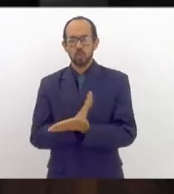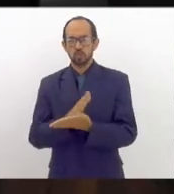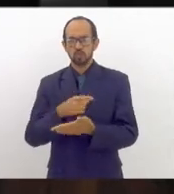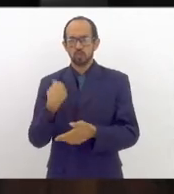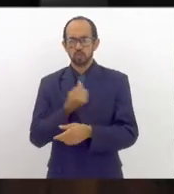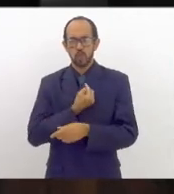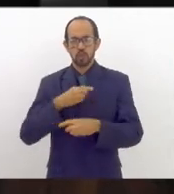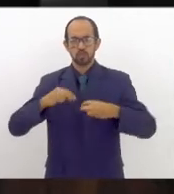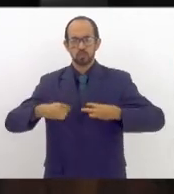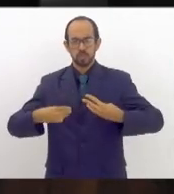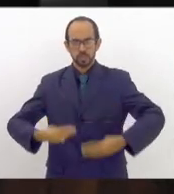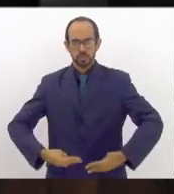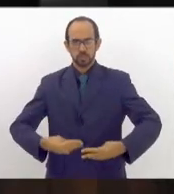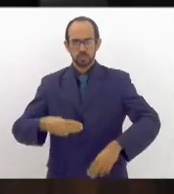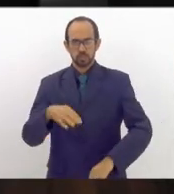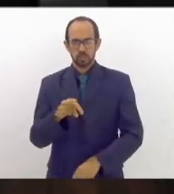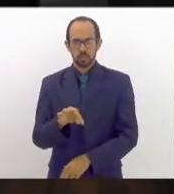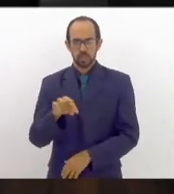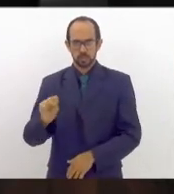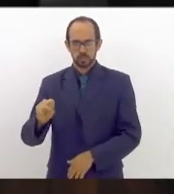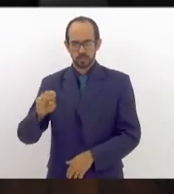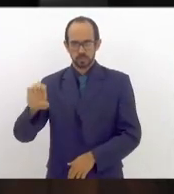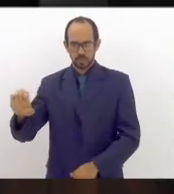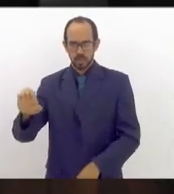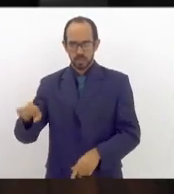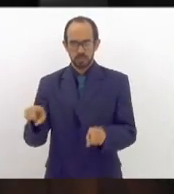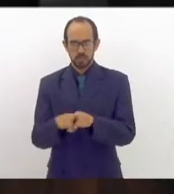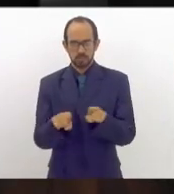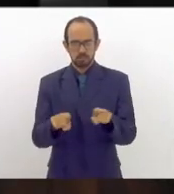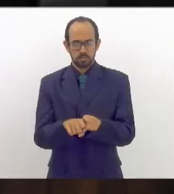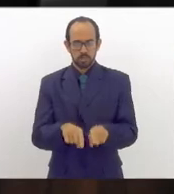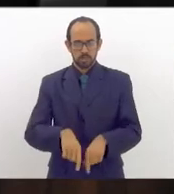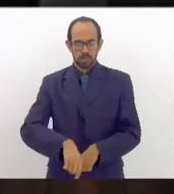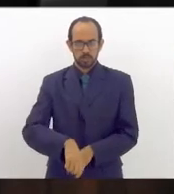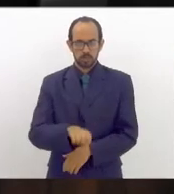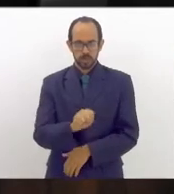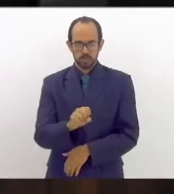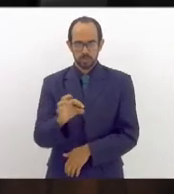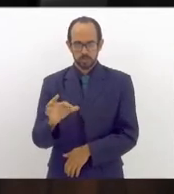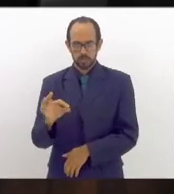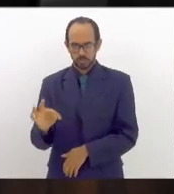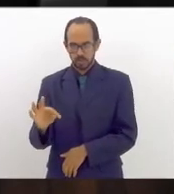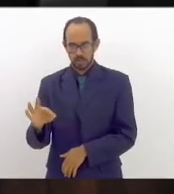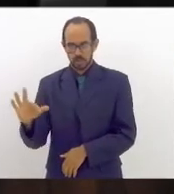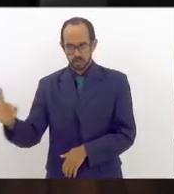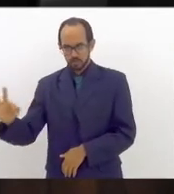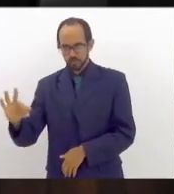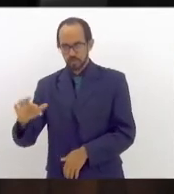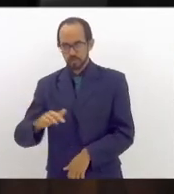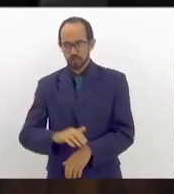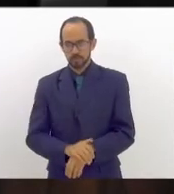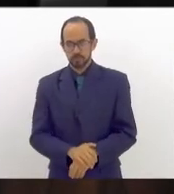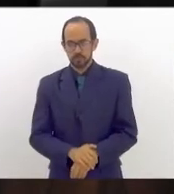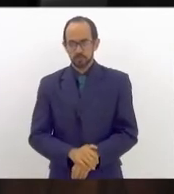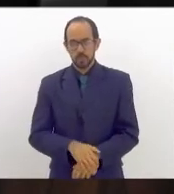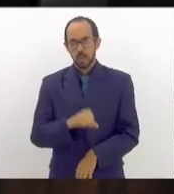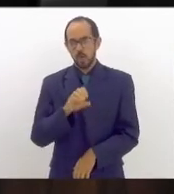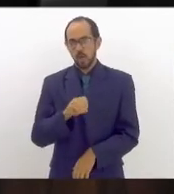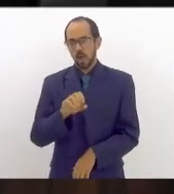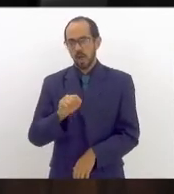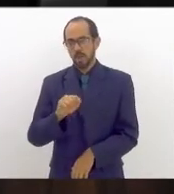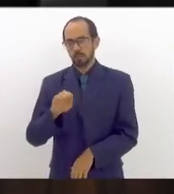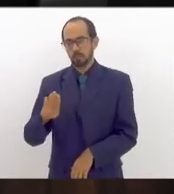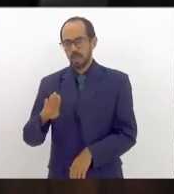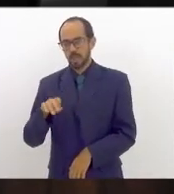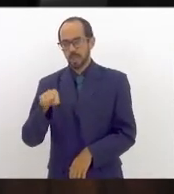TSE do STF a OAB é uma das instituições que